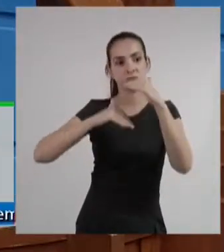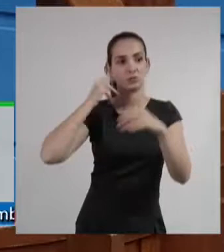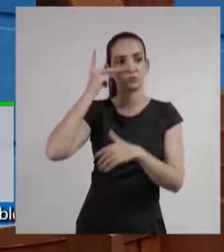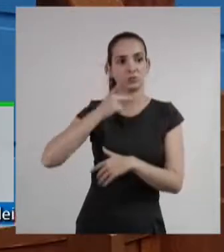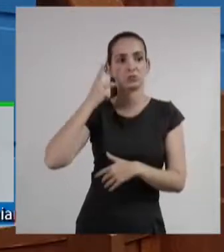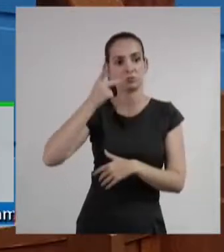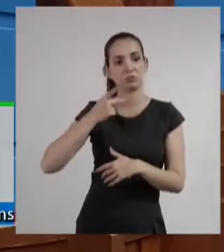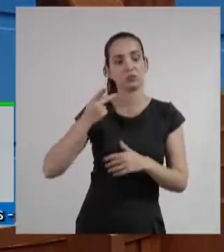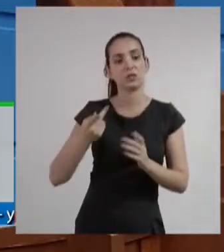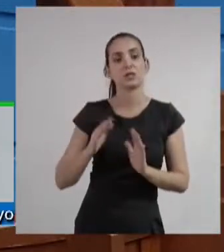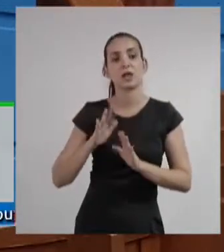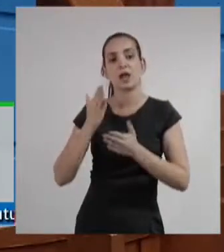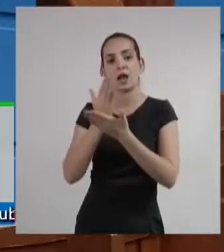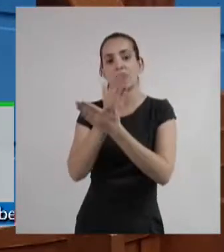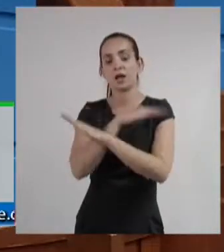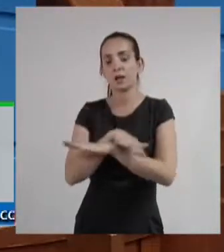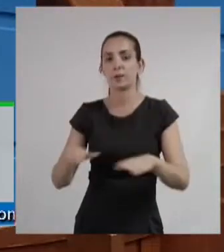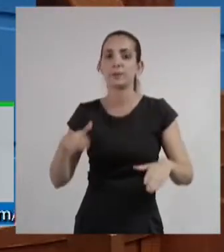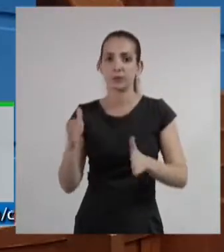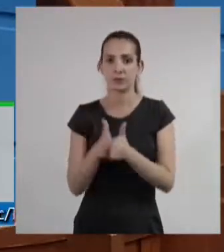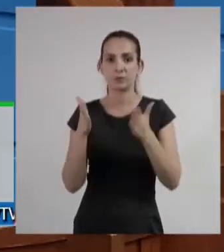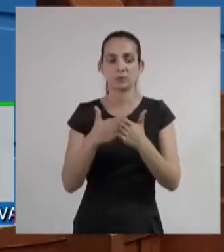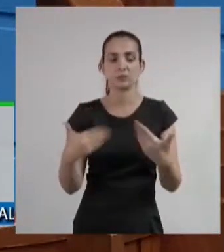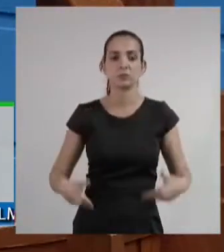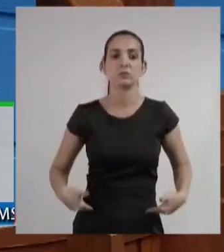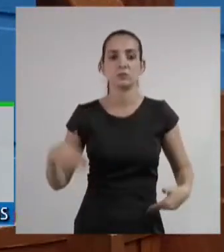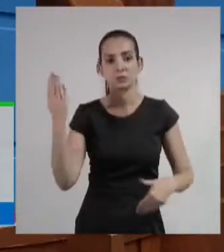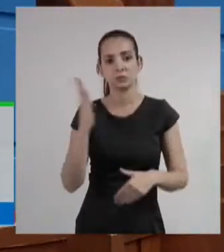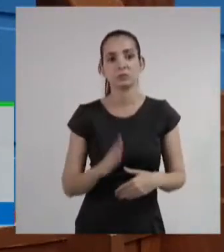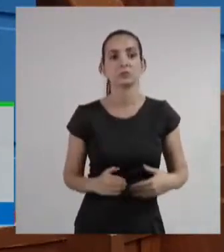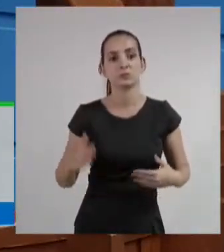de combate à pobreza e à fome no Brasil. Muito obrigado.